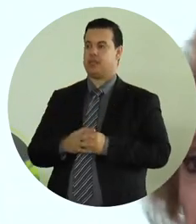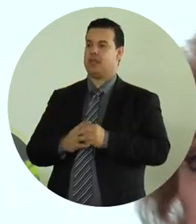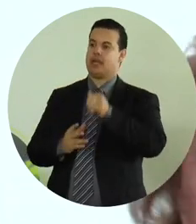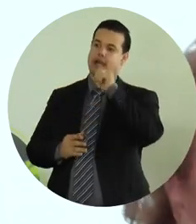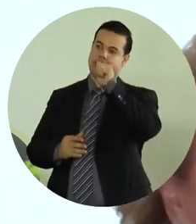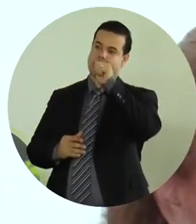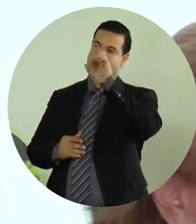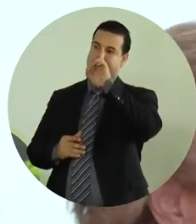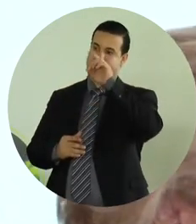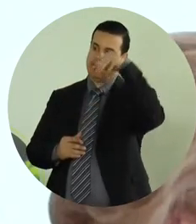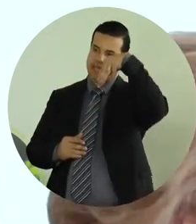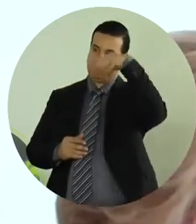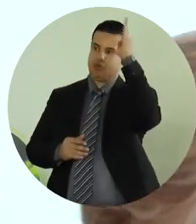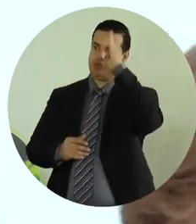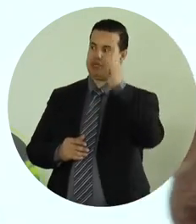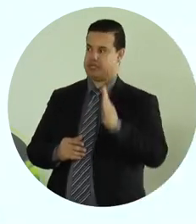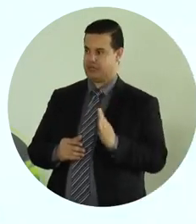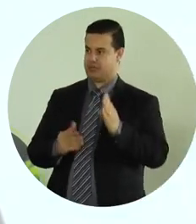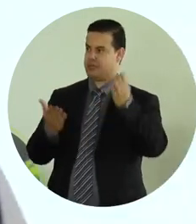do Brasil.